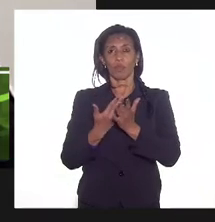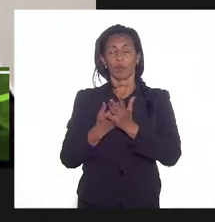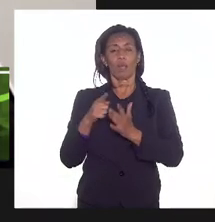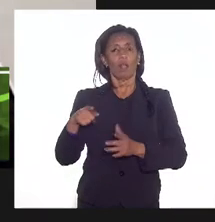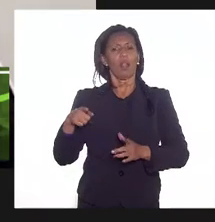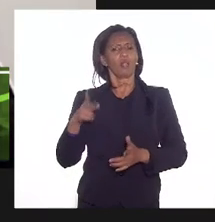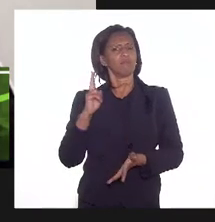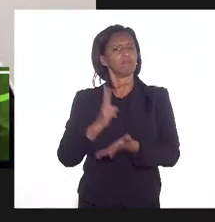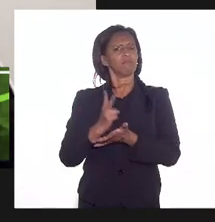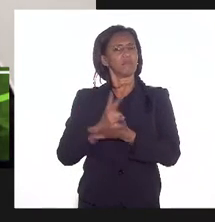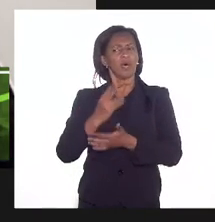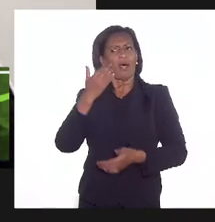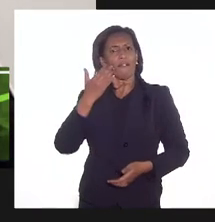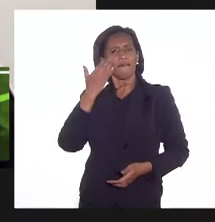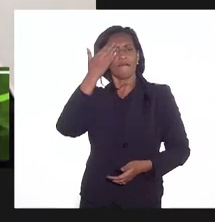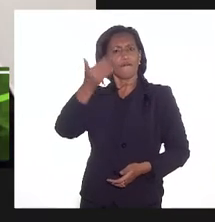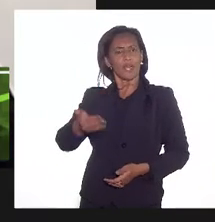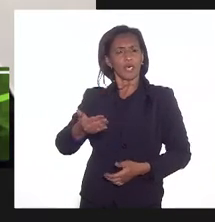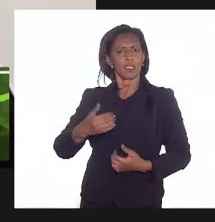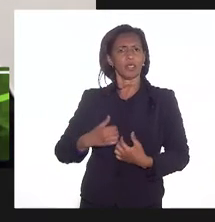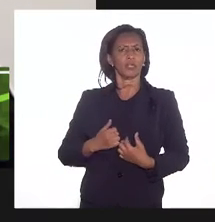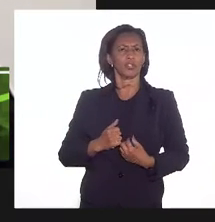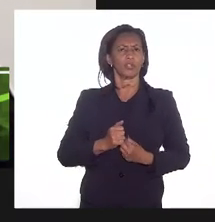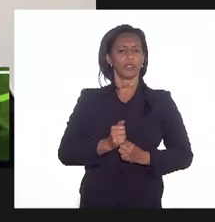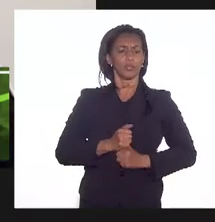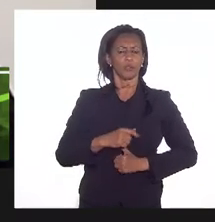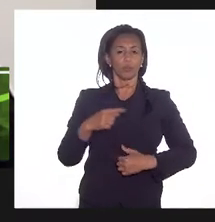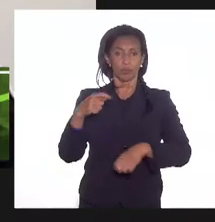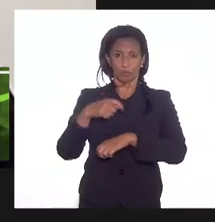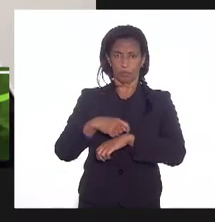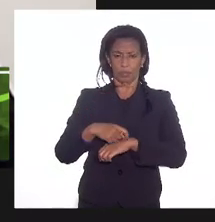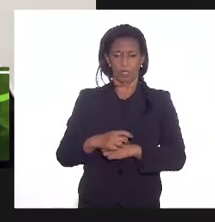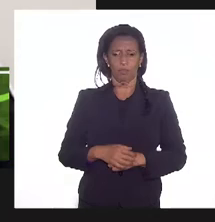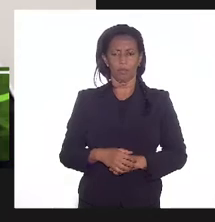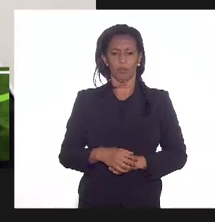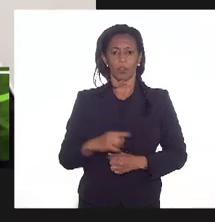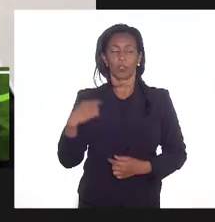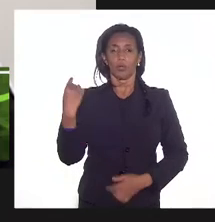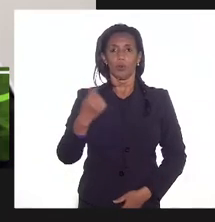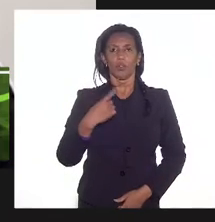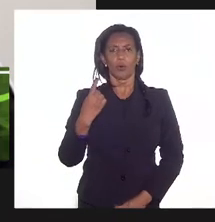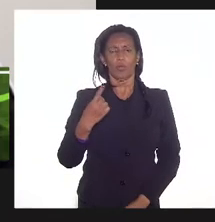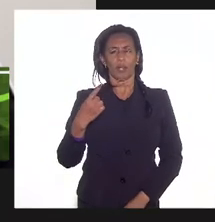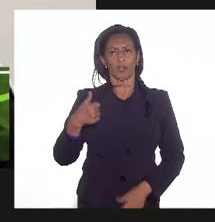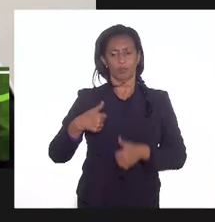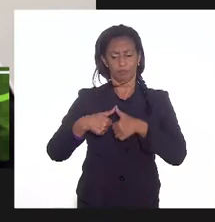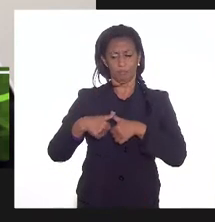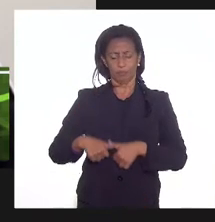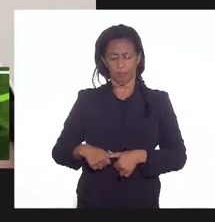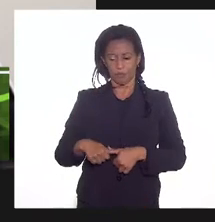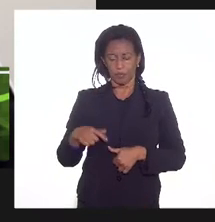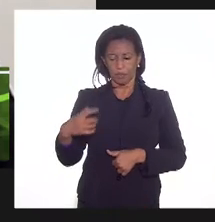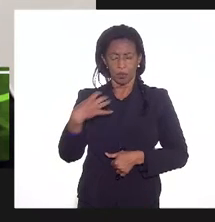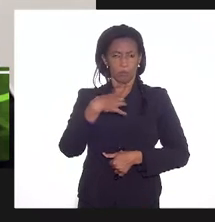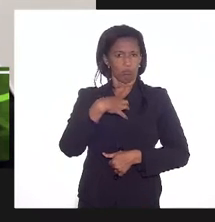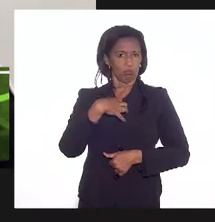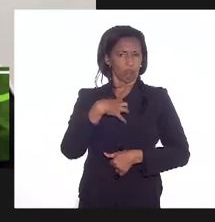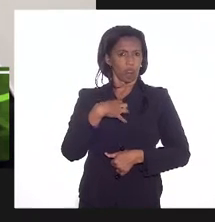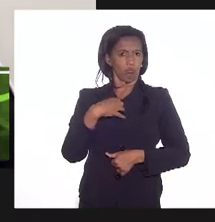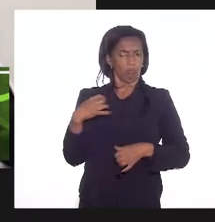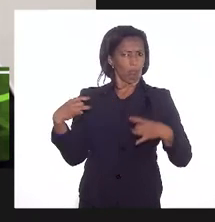sempre esteve à frente no seu tempo nós estamos nos sentimos